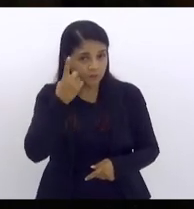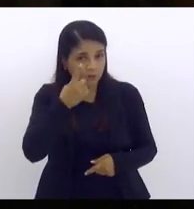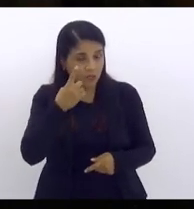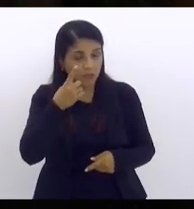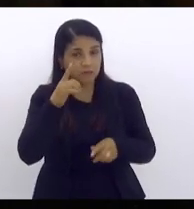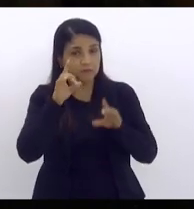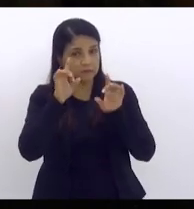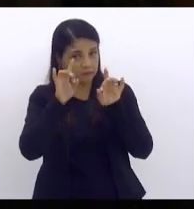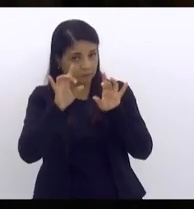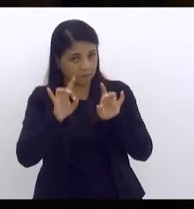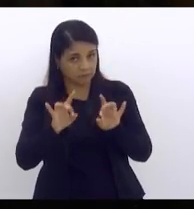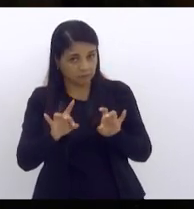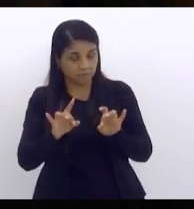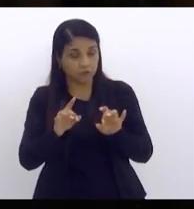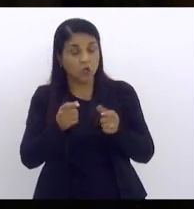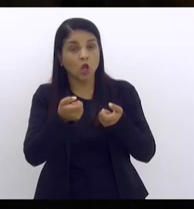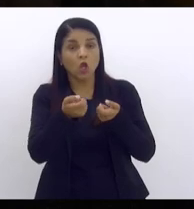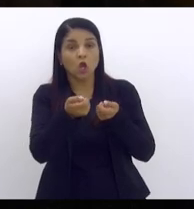que controlar